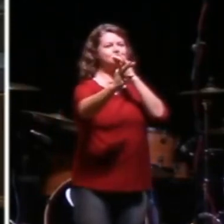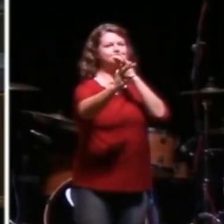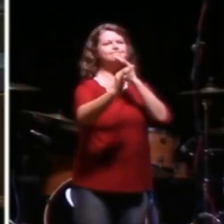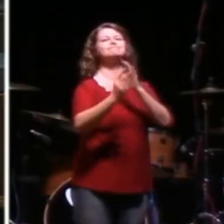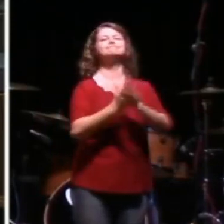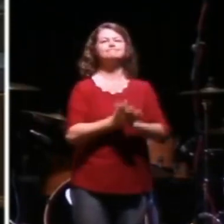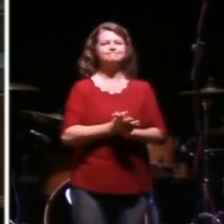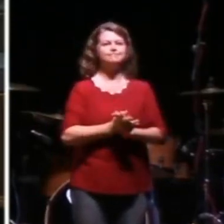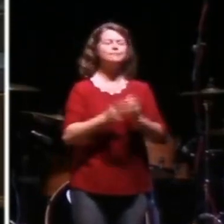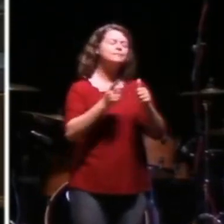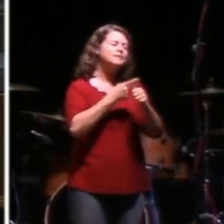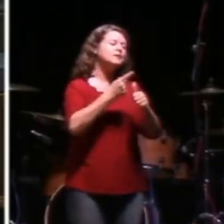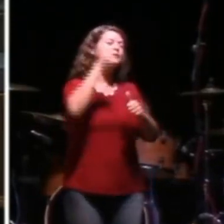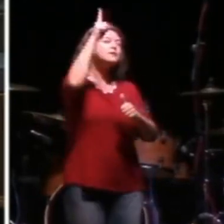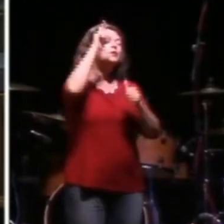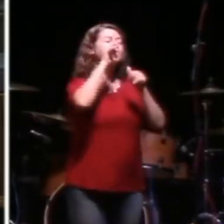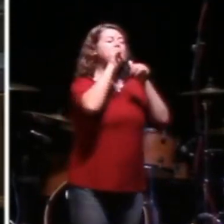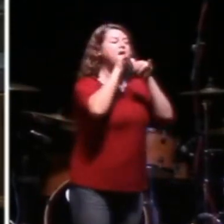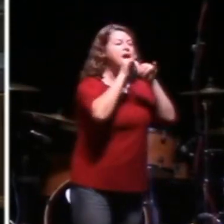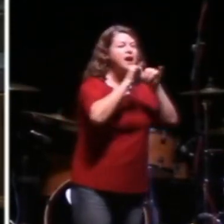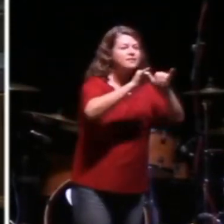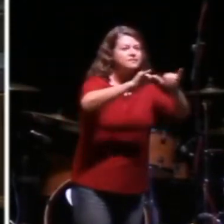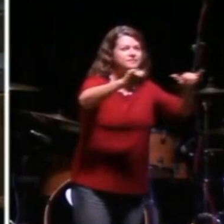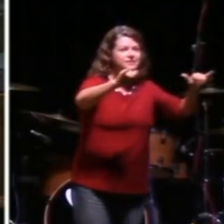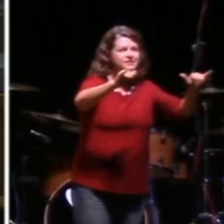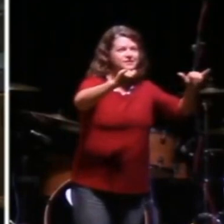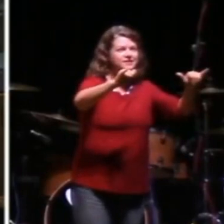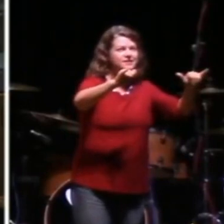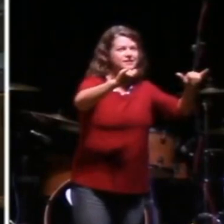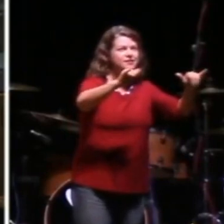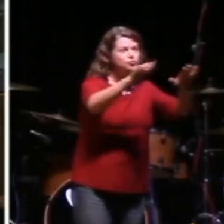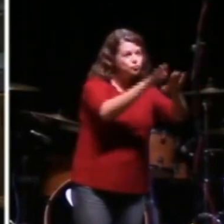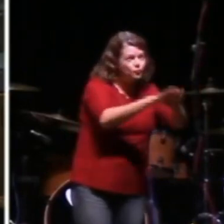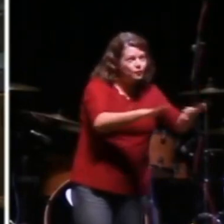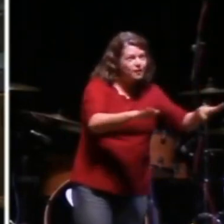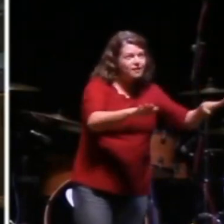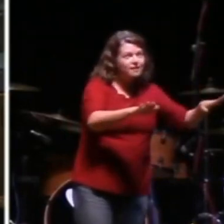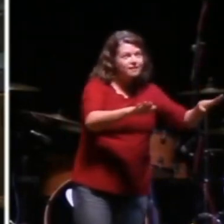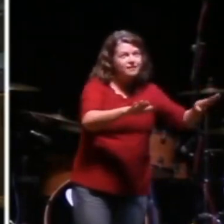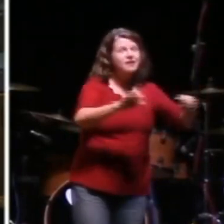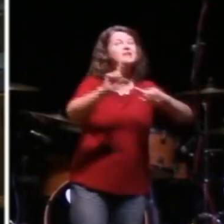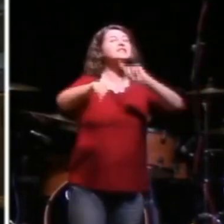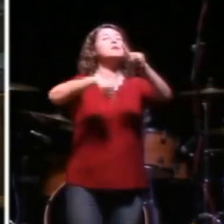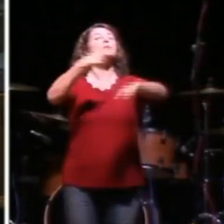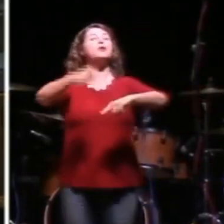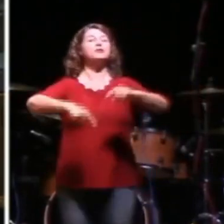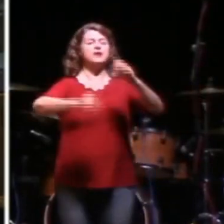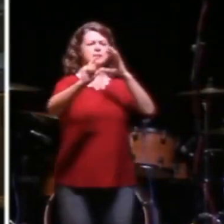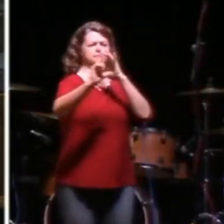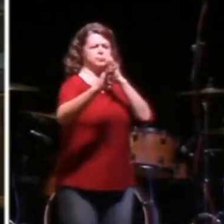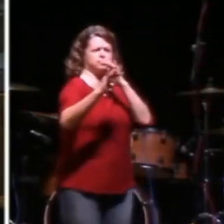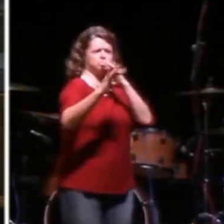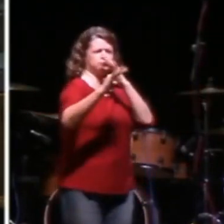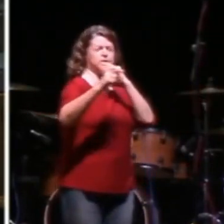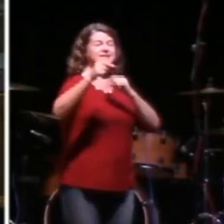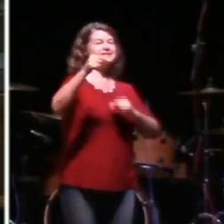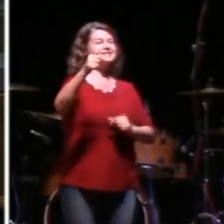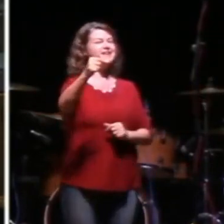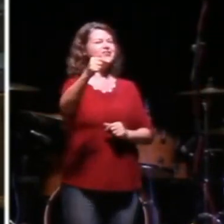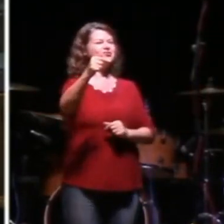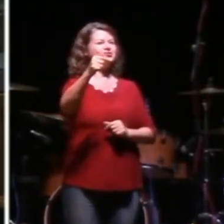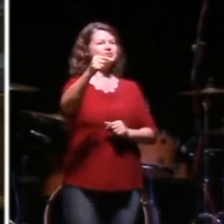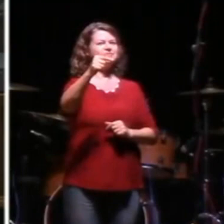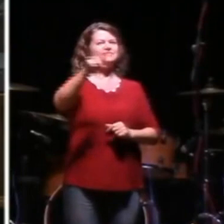avisa suavemente agora deus vai gritar vai fazer sua trombetas e são sete